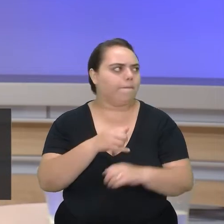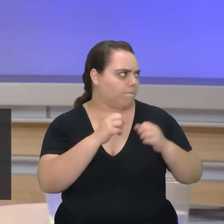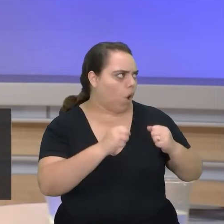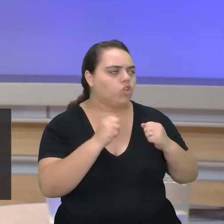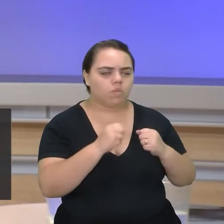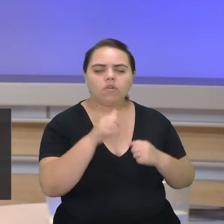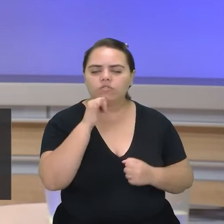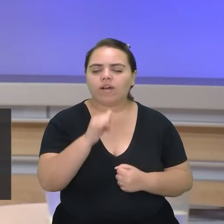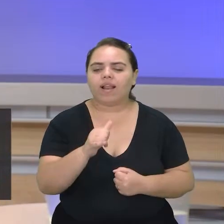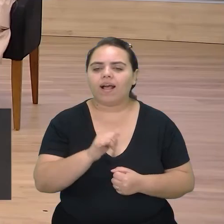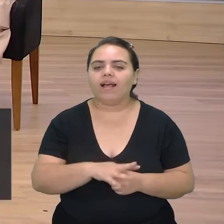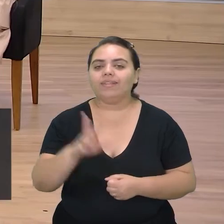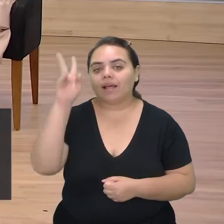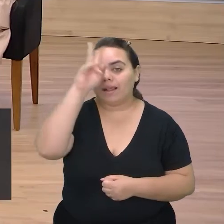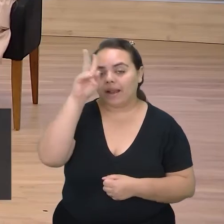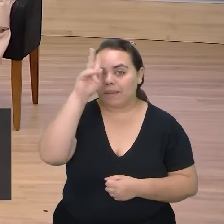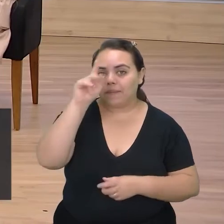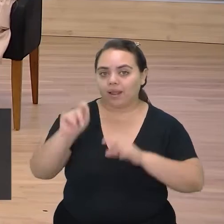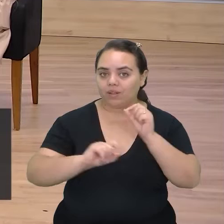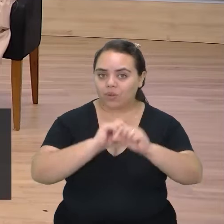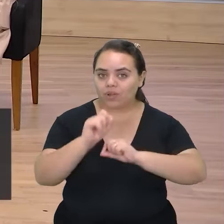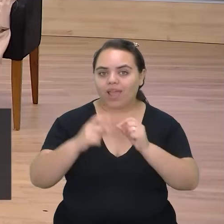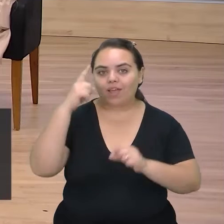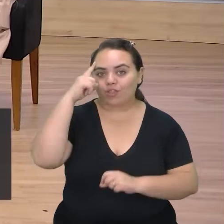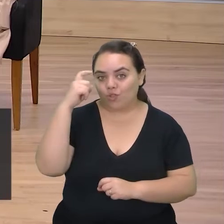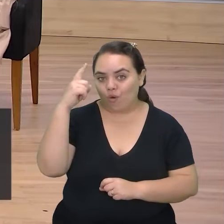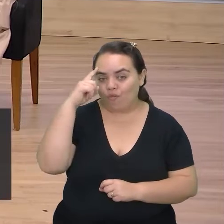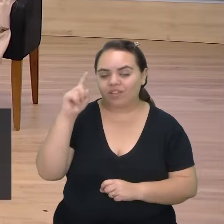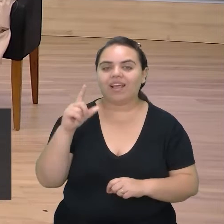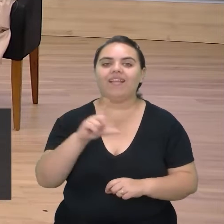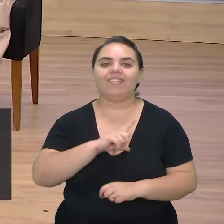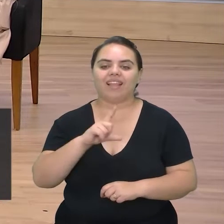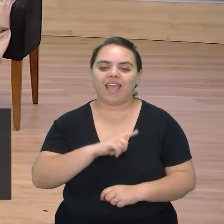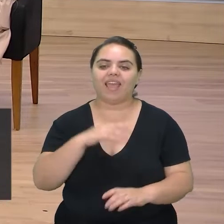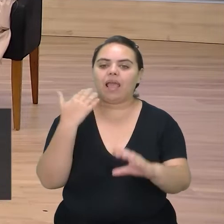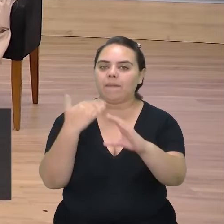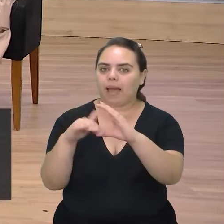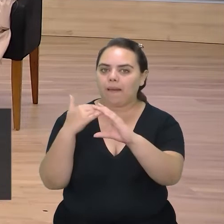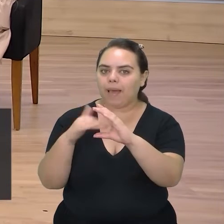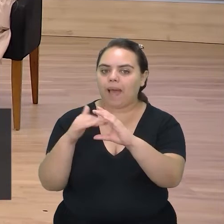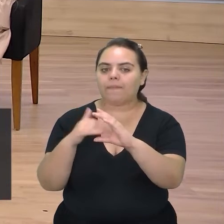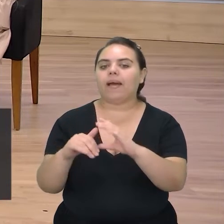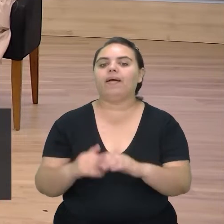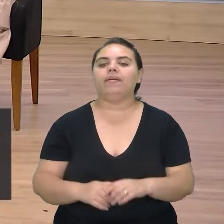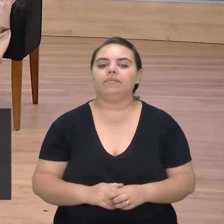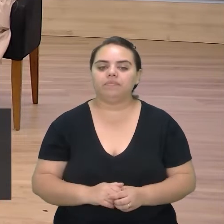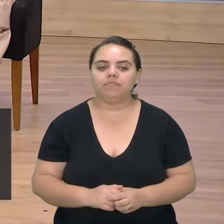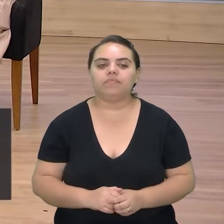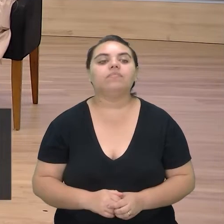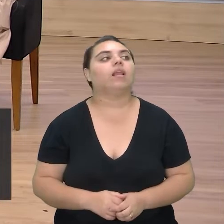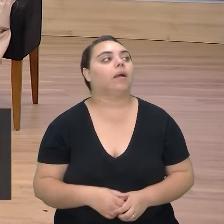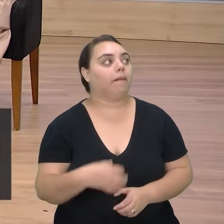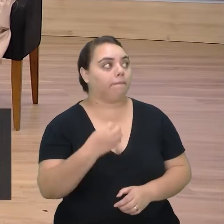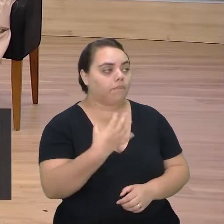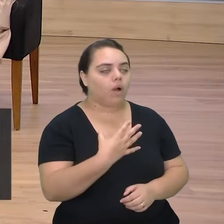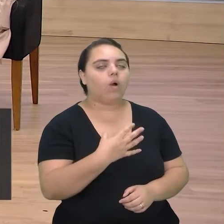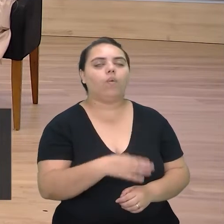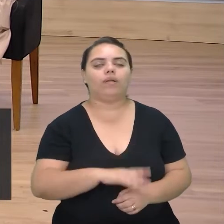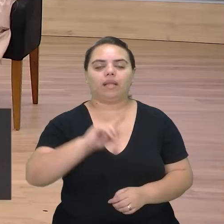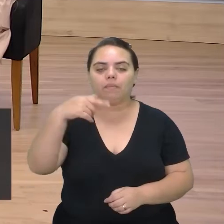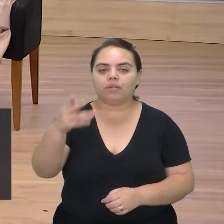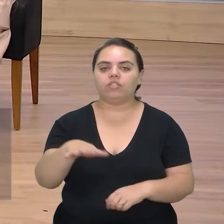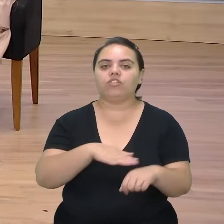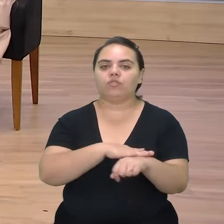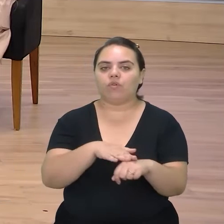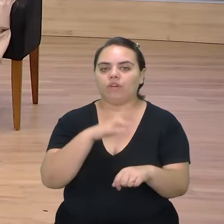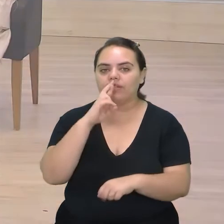vontade. E Deixa eu- lembrando que alguma dúvida, registre, né, Terezinha, pra Boa. gente, que a gente vai A anotar. gente conversa aqui.